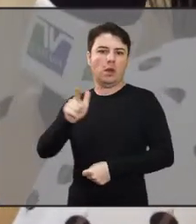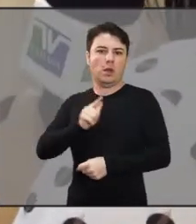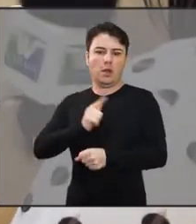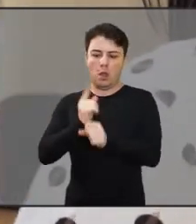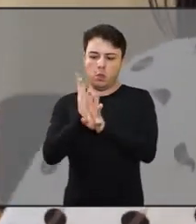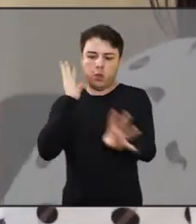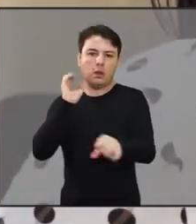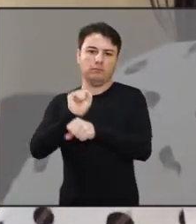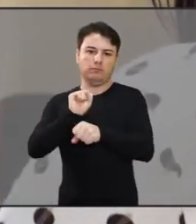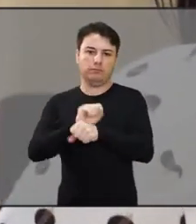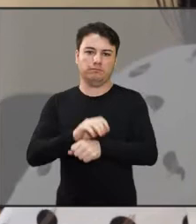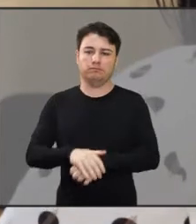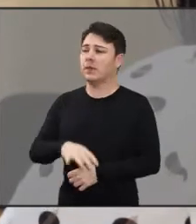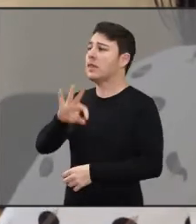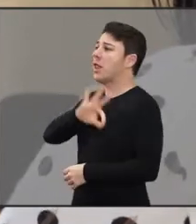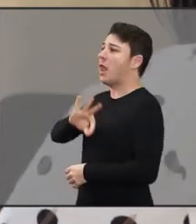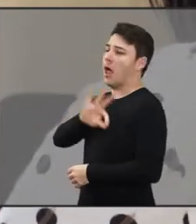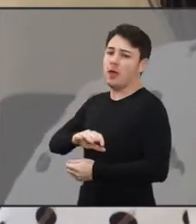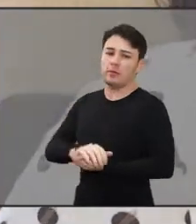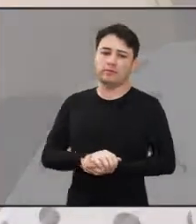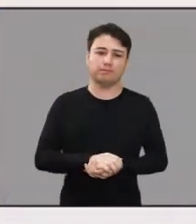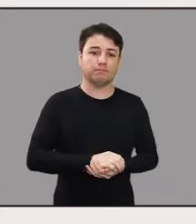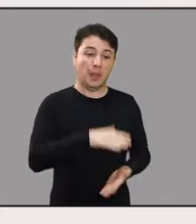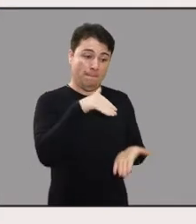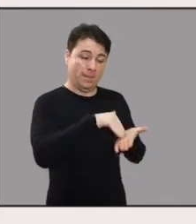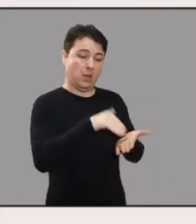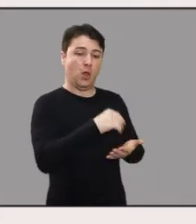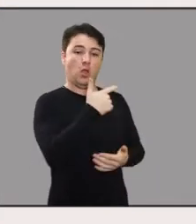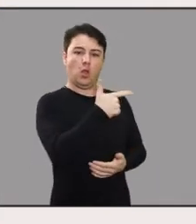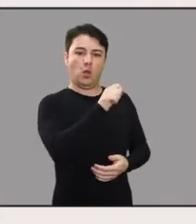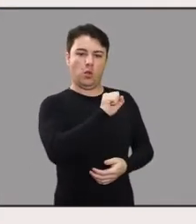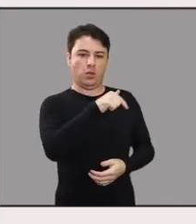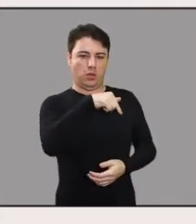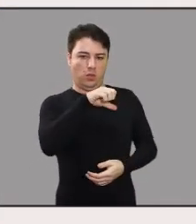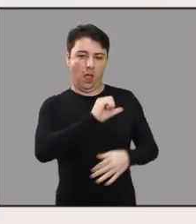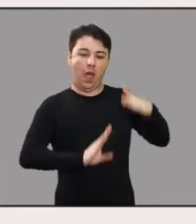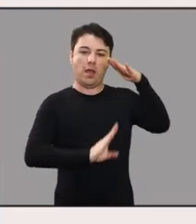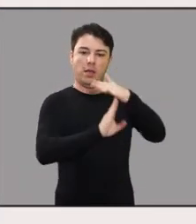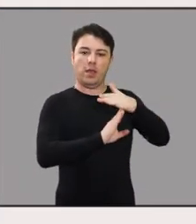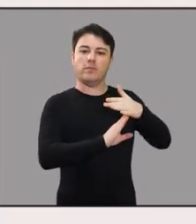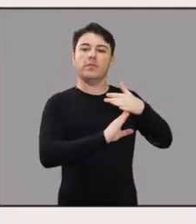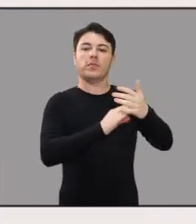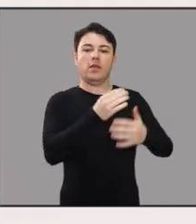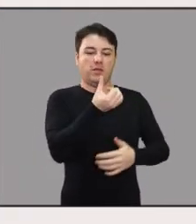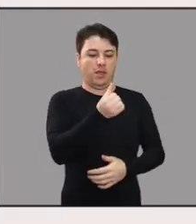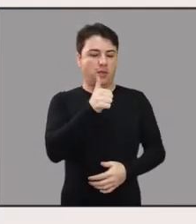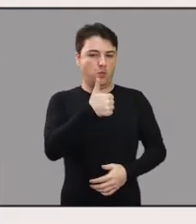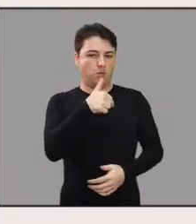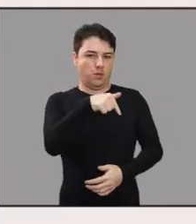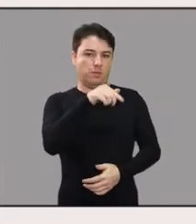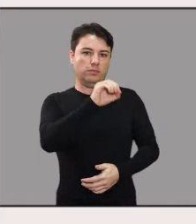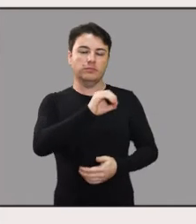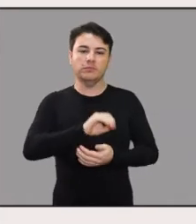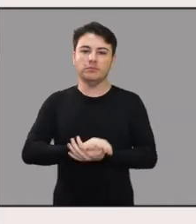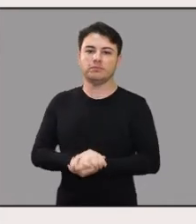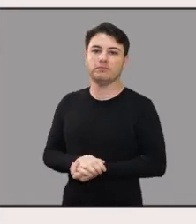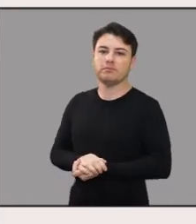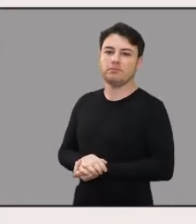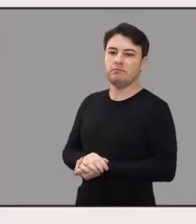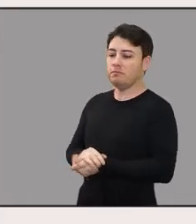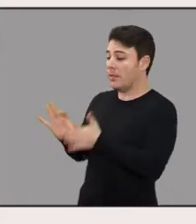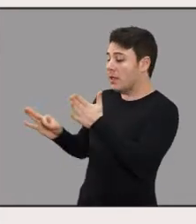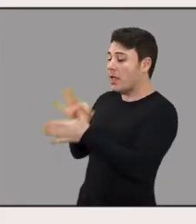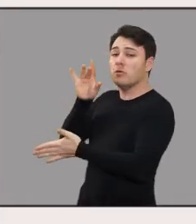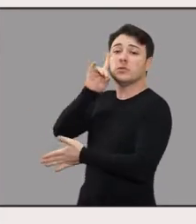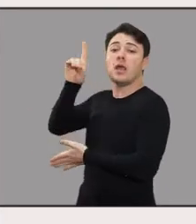qual a remuneração? A remuneração oscila entre R$ 2.879 até R$ 6.170. Até quando